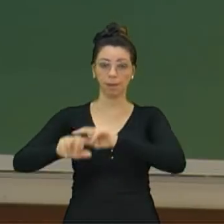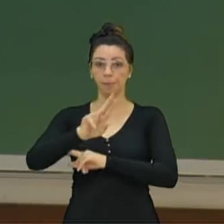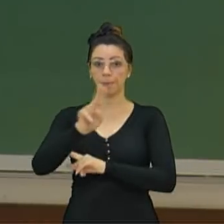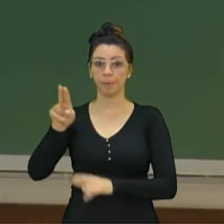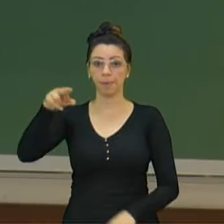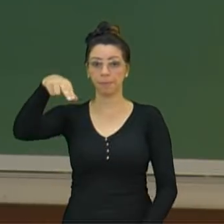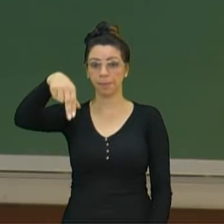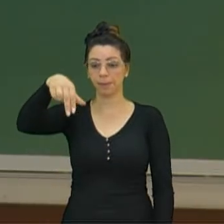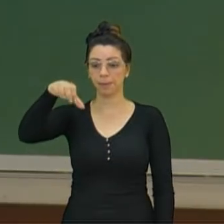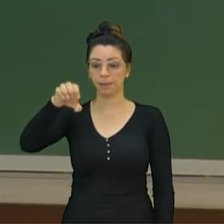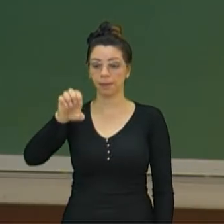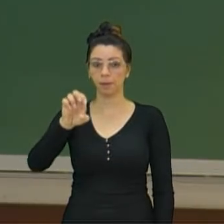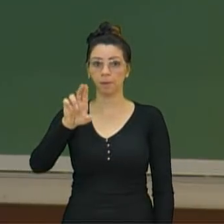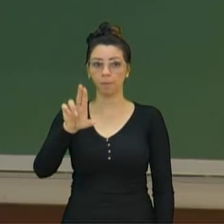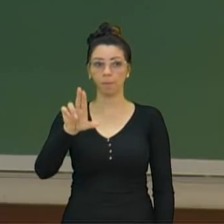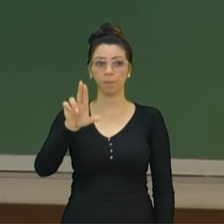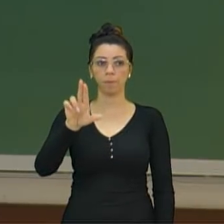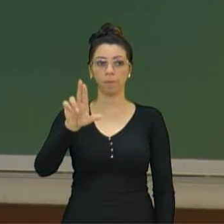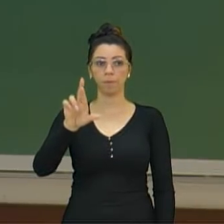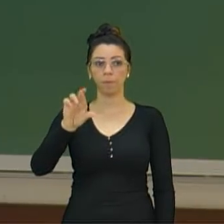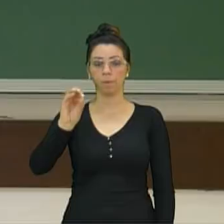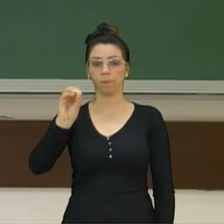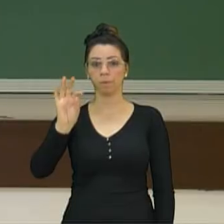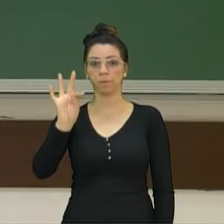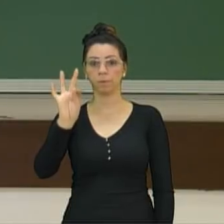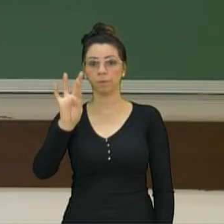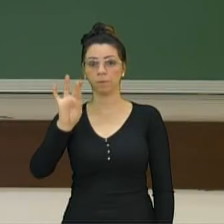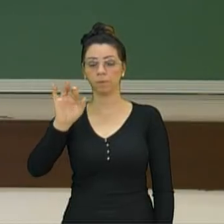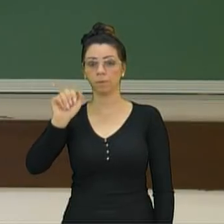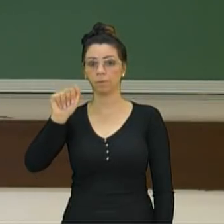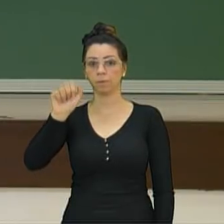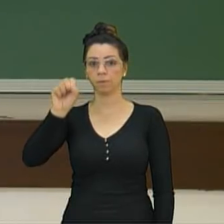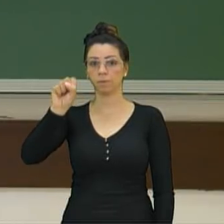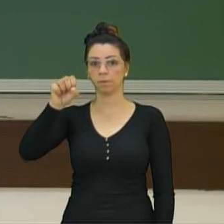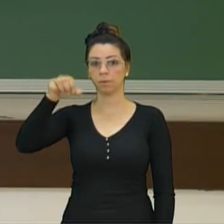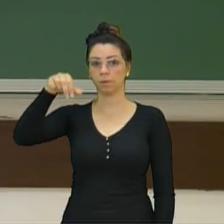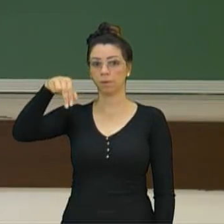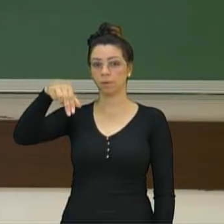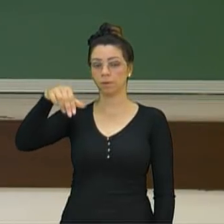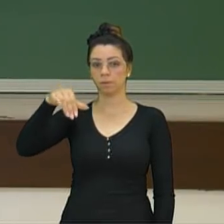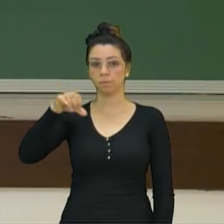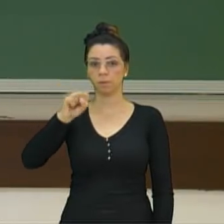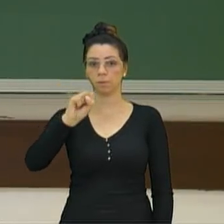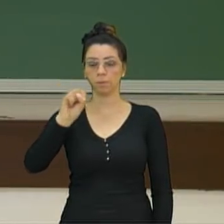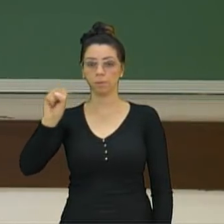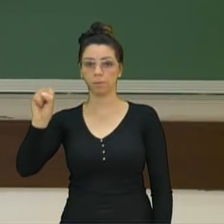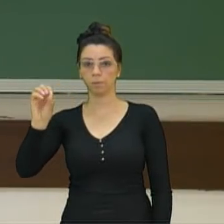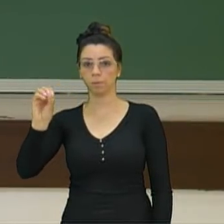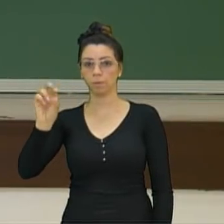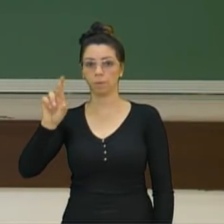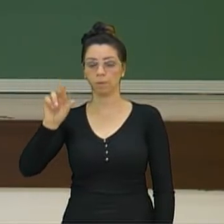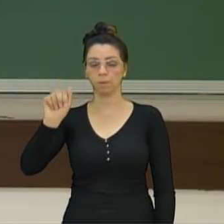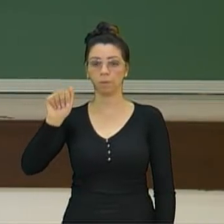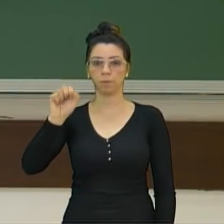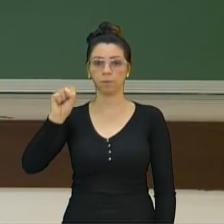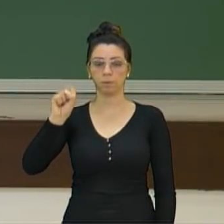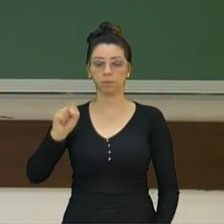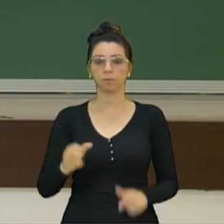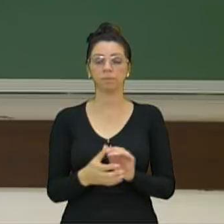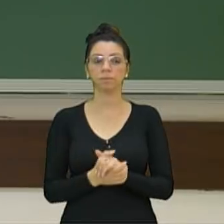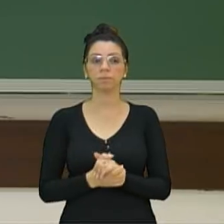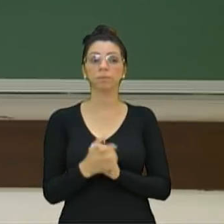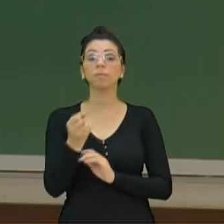neurotransmissores. Então, vamos dar uma reparada nessa imagem aqui? Quantos neurônios eu trouxe? Quantos neurônios eu apresento